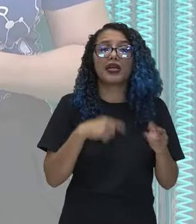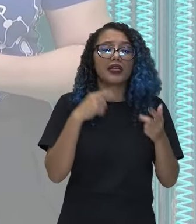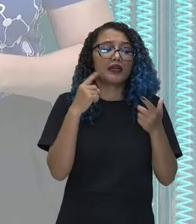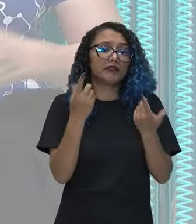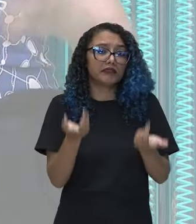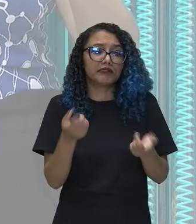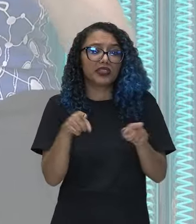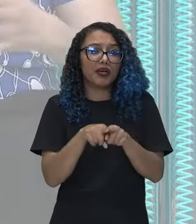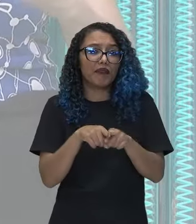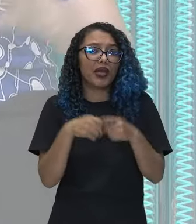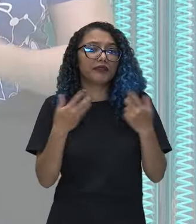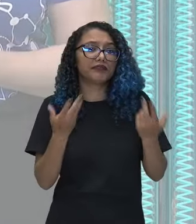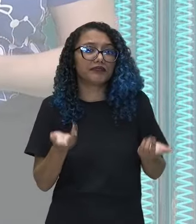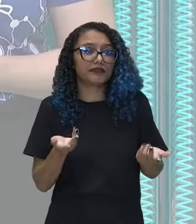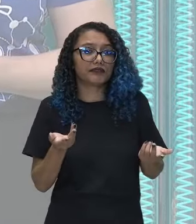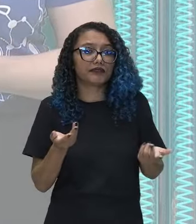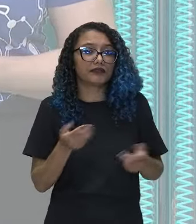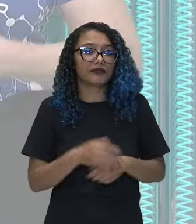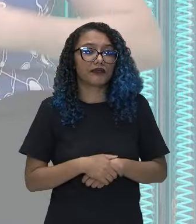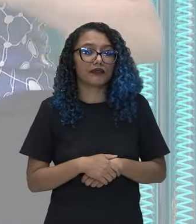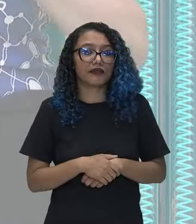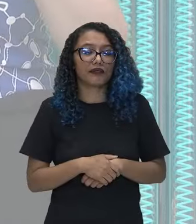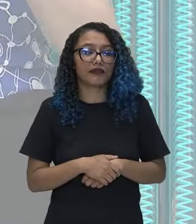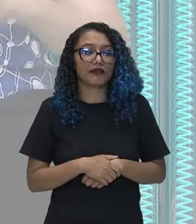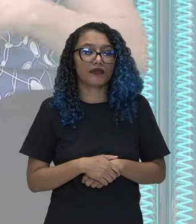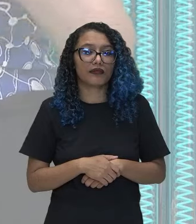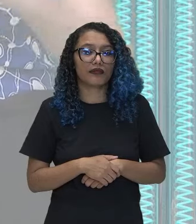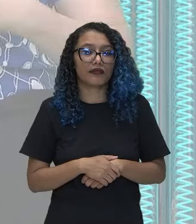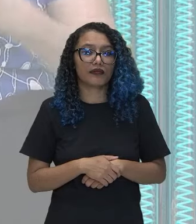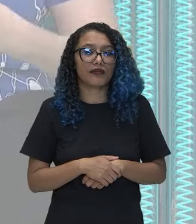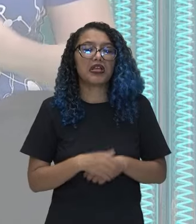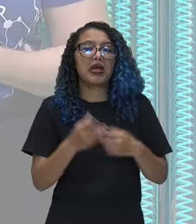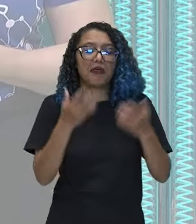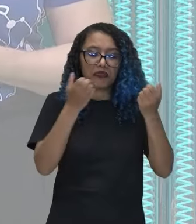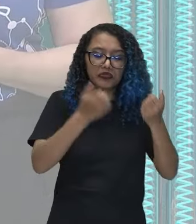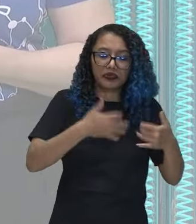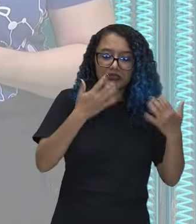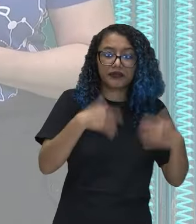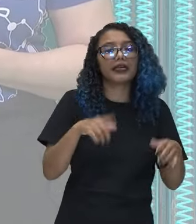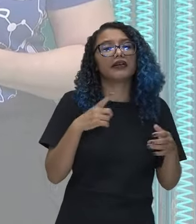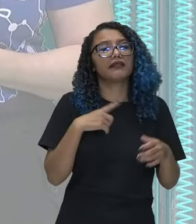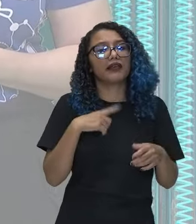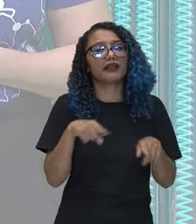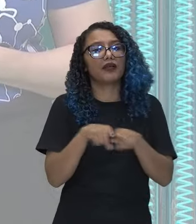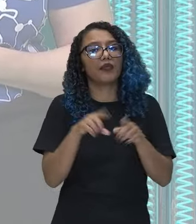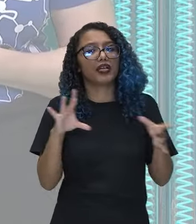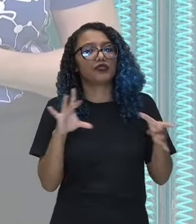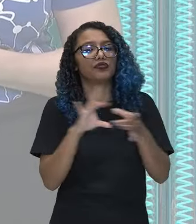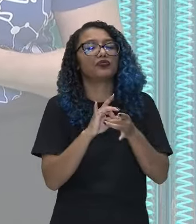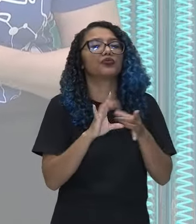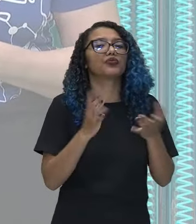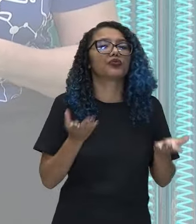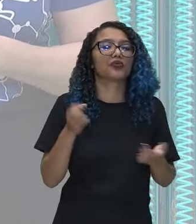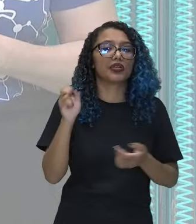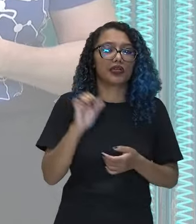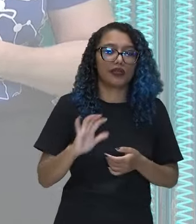isso, né, foi-se apresentado, ela falando e apresentando as imagens para você complementar